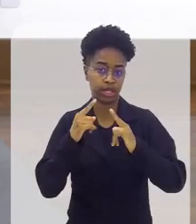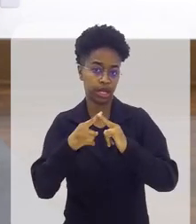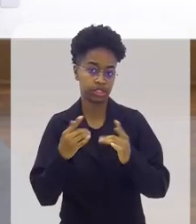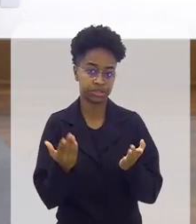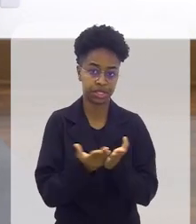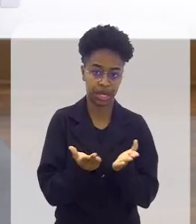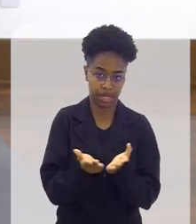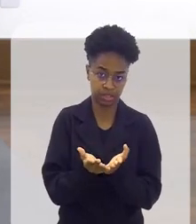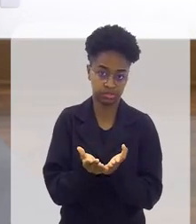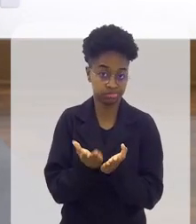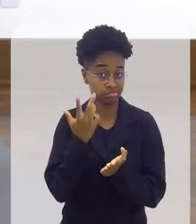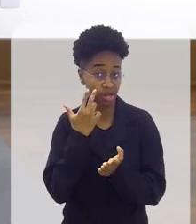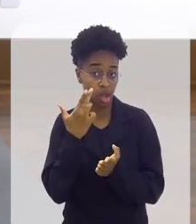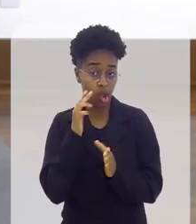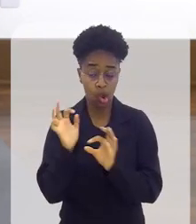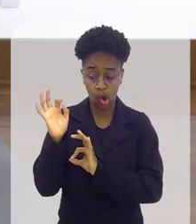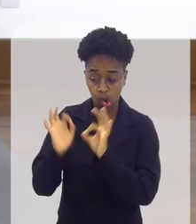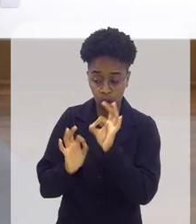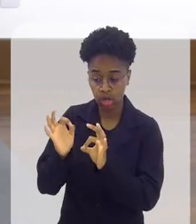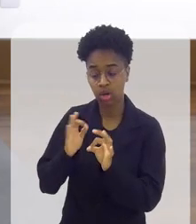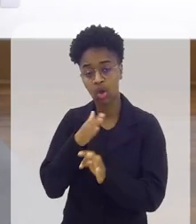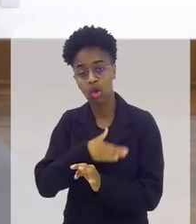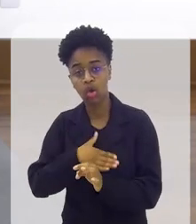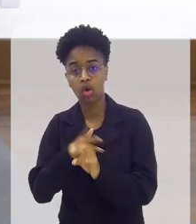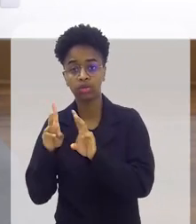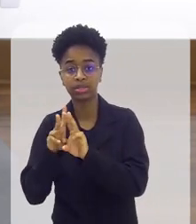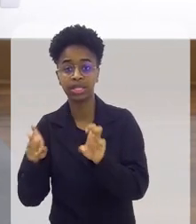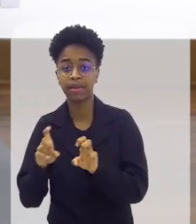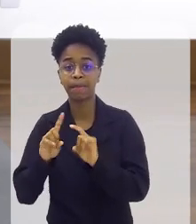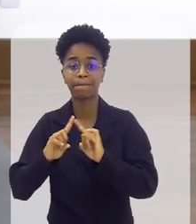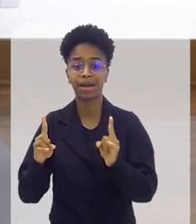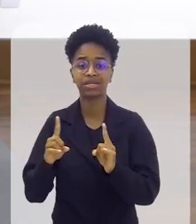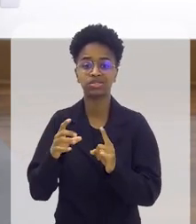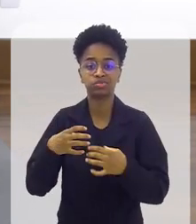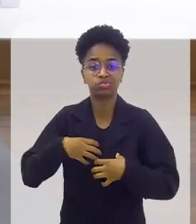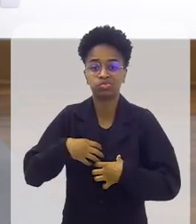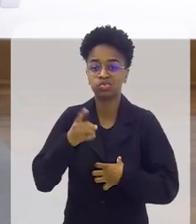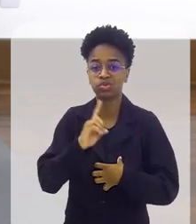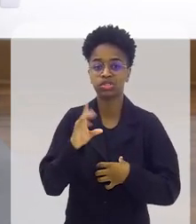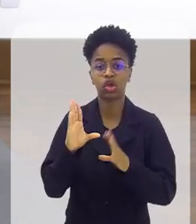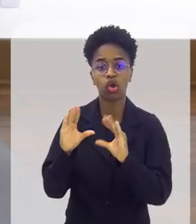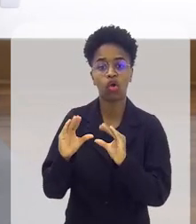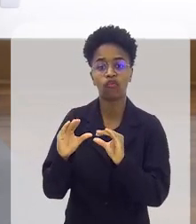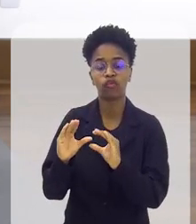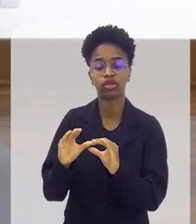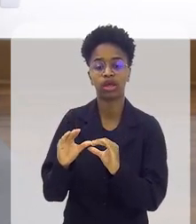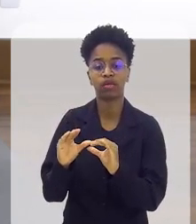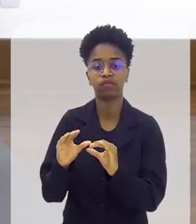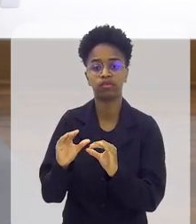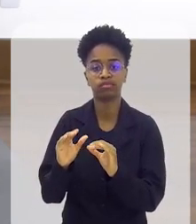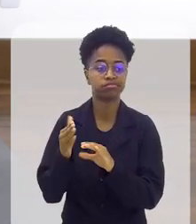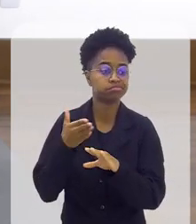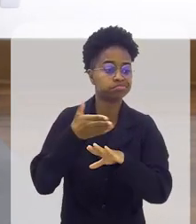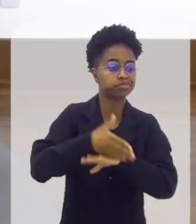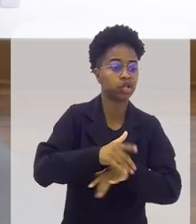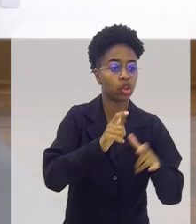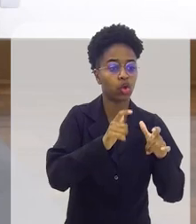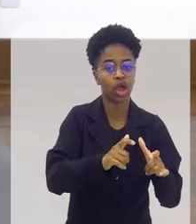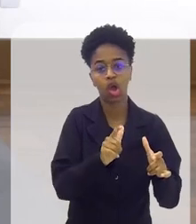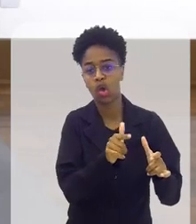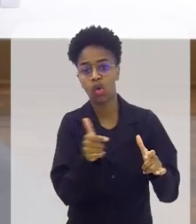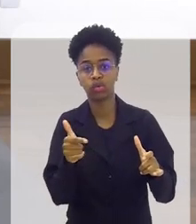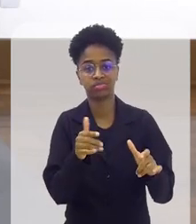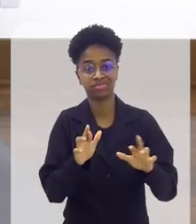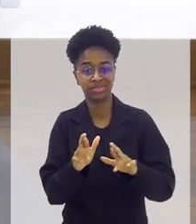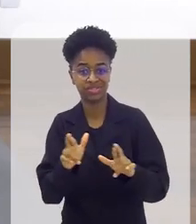igreja evangélica que normalmente se organiza, gosta do tema, mas eles não se sentem à vontade em ir para um lugar